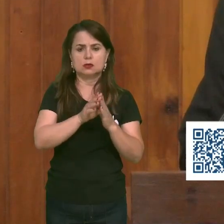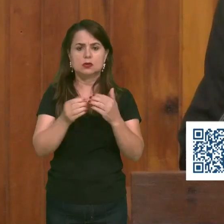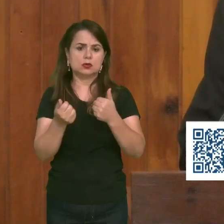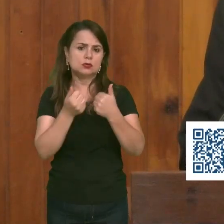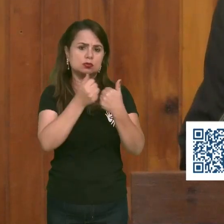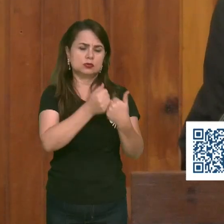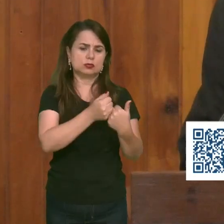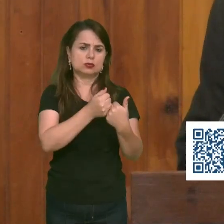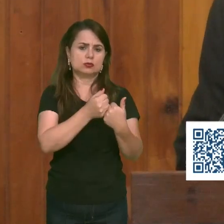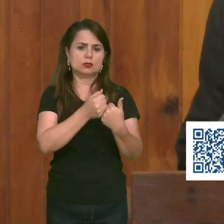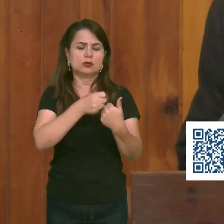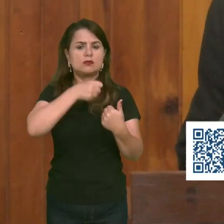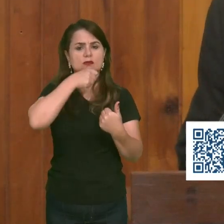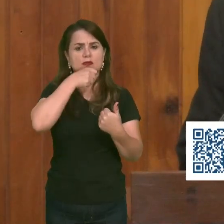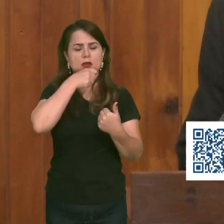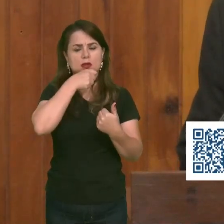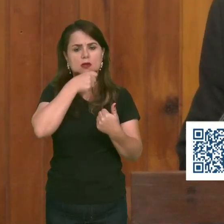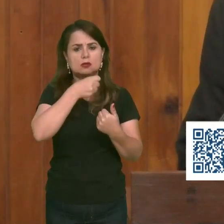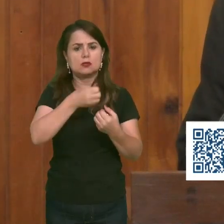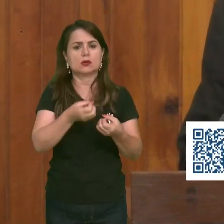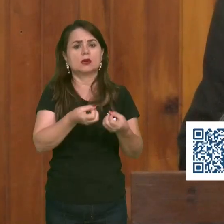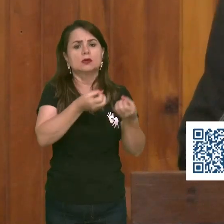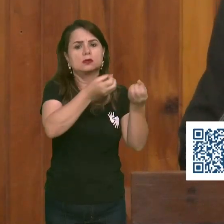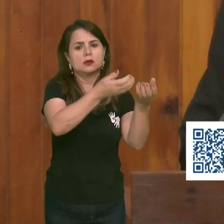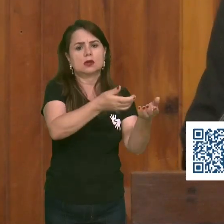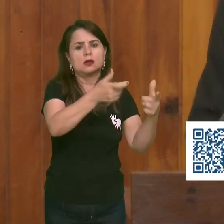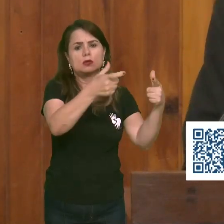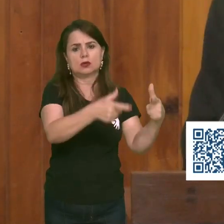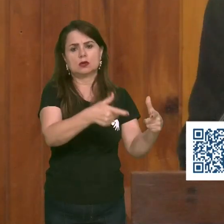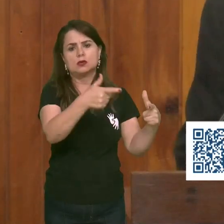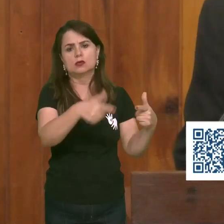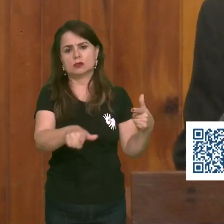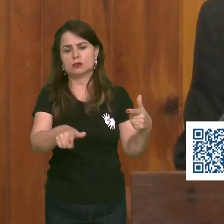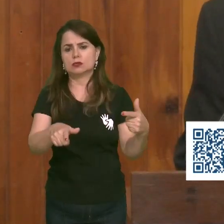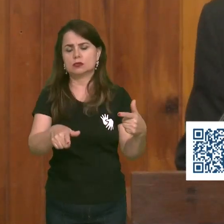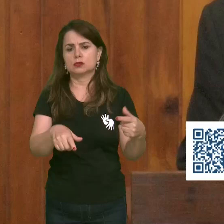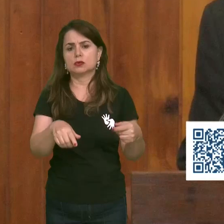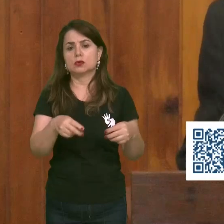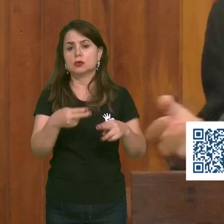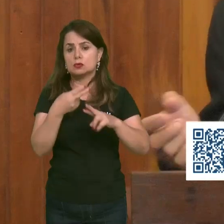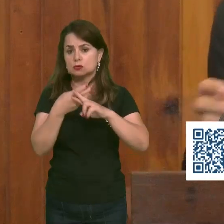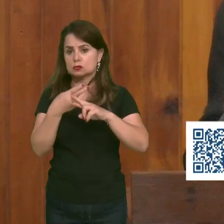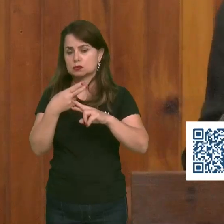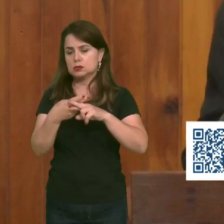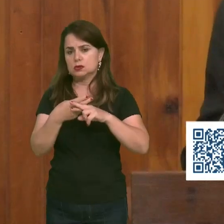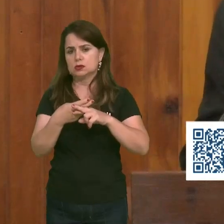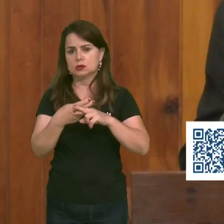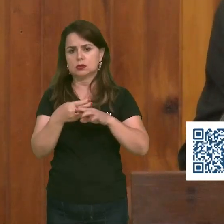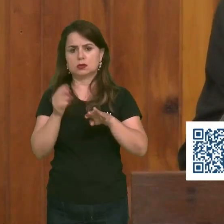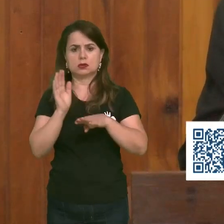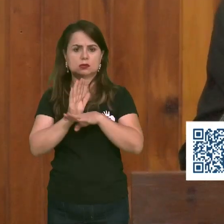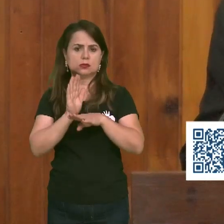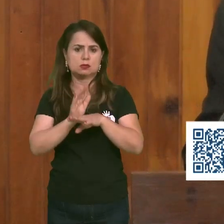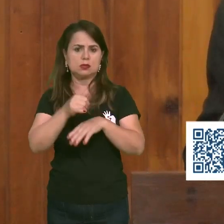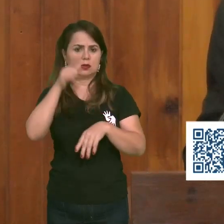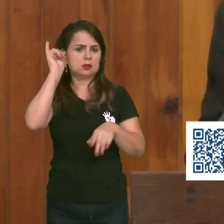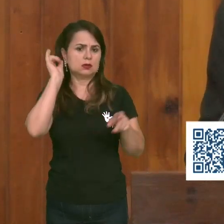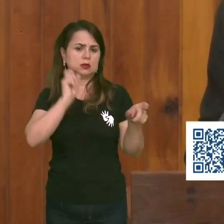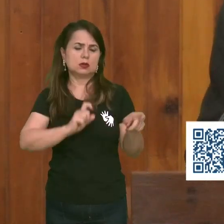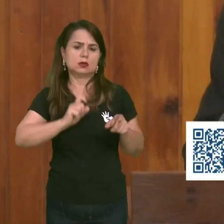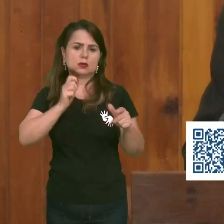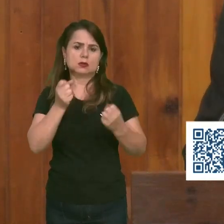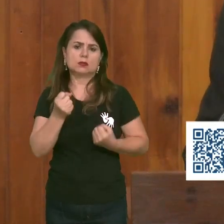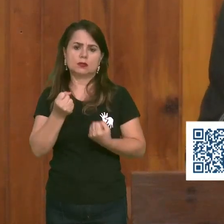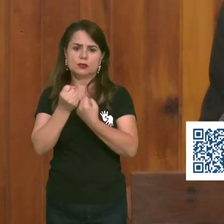defasada em alguma área no caso de caminhões que também será feita a parceria lógico com a Secretaria